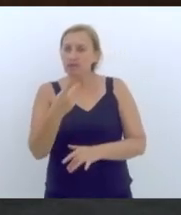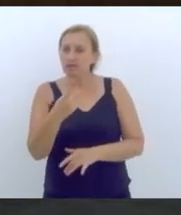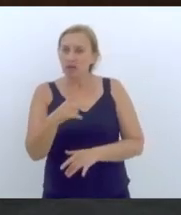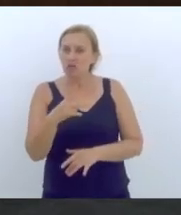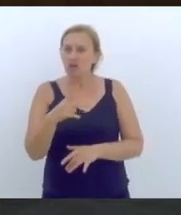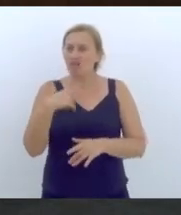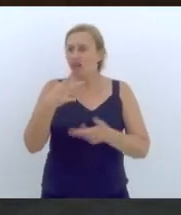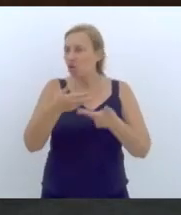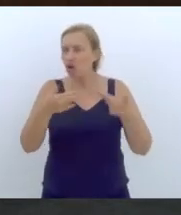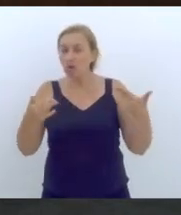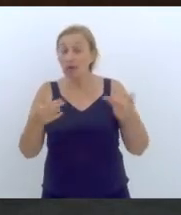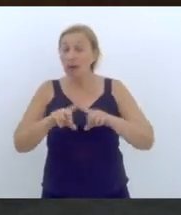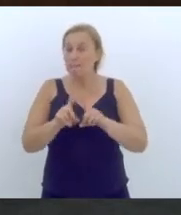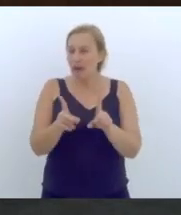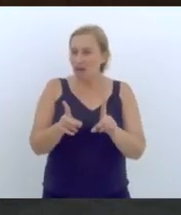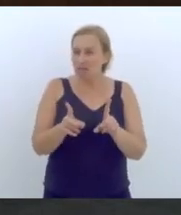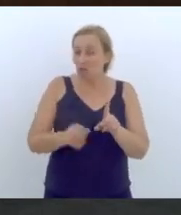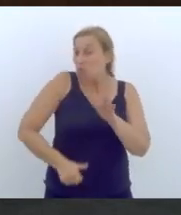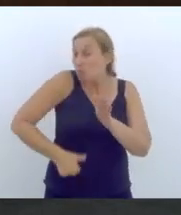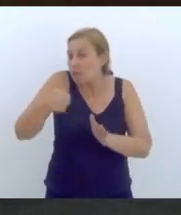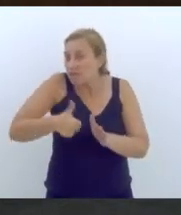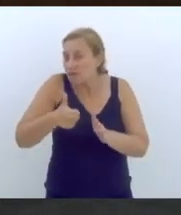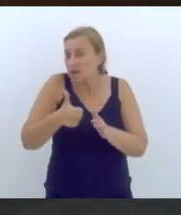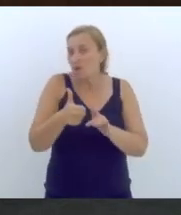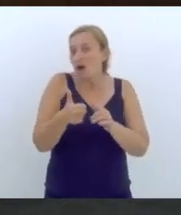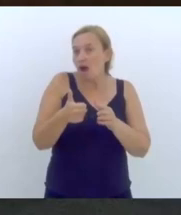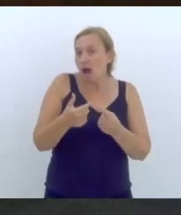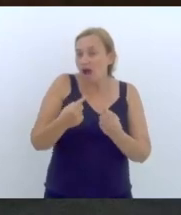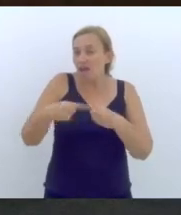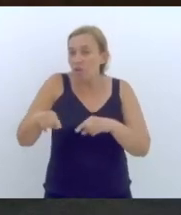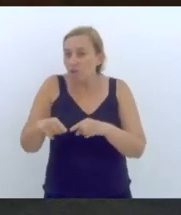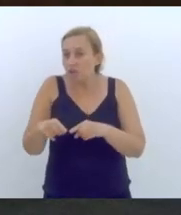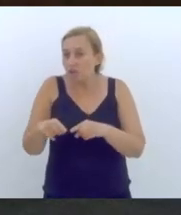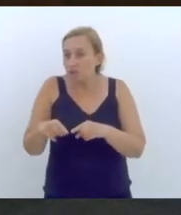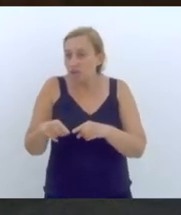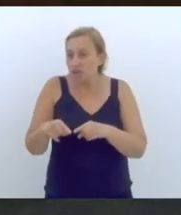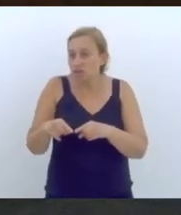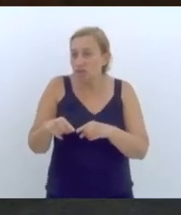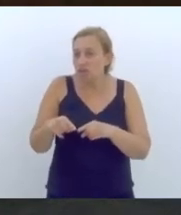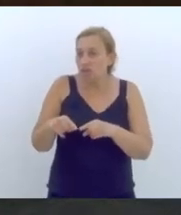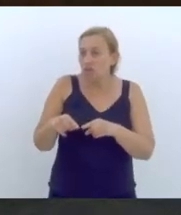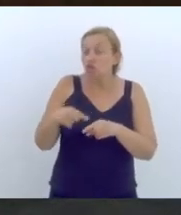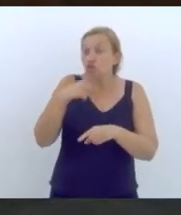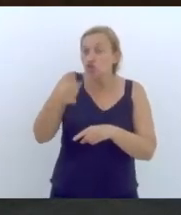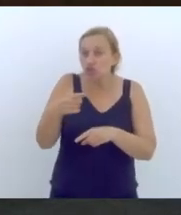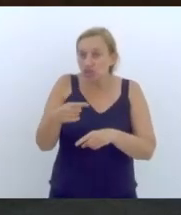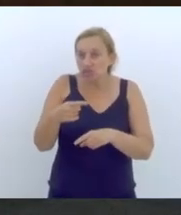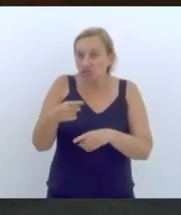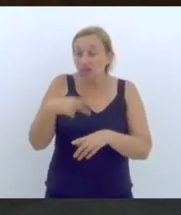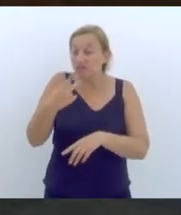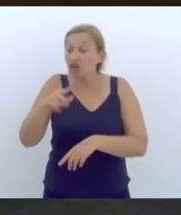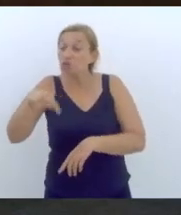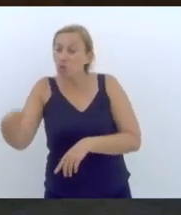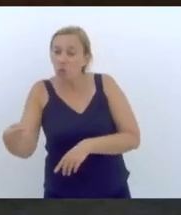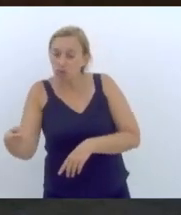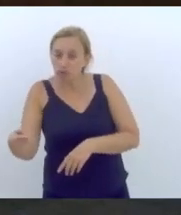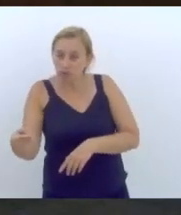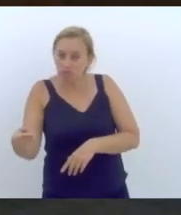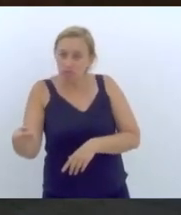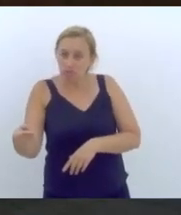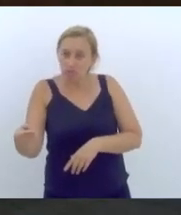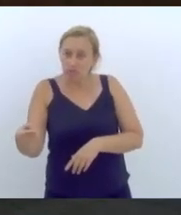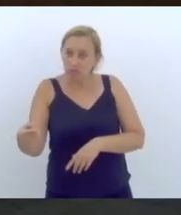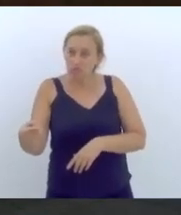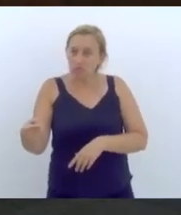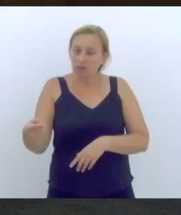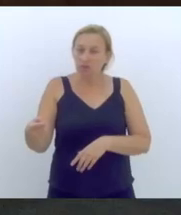bem entende. Mas são os primeiros a atacar e enfraquecer o parlamento, duvidando da prerrogativa de um parlamentar